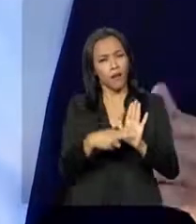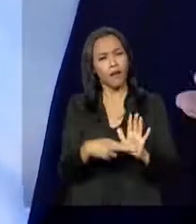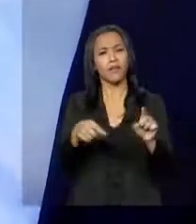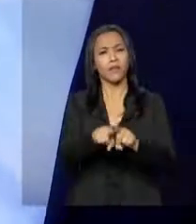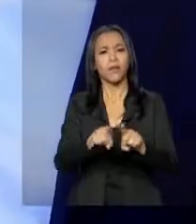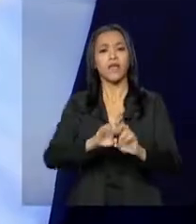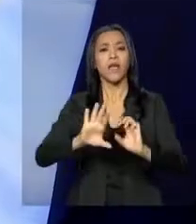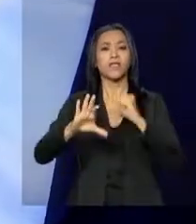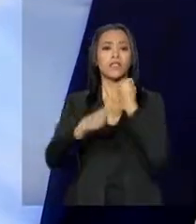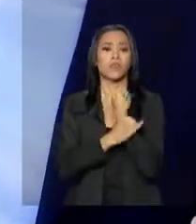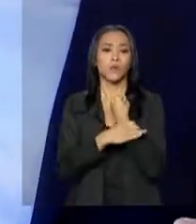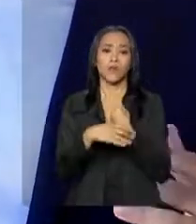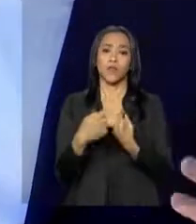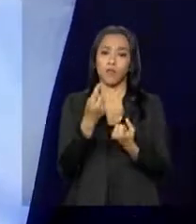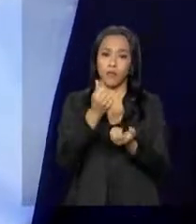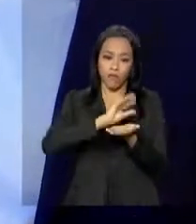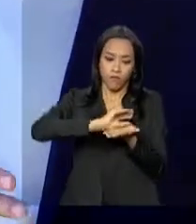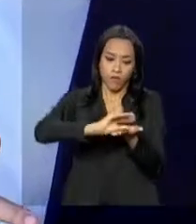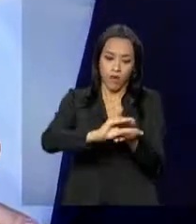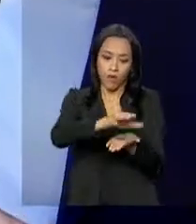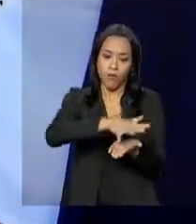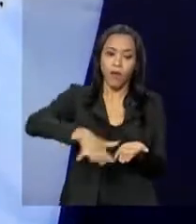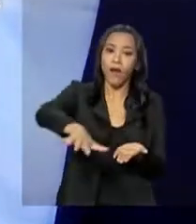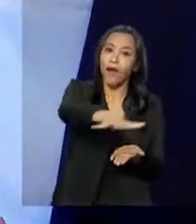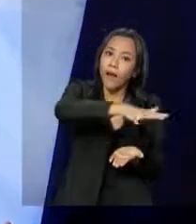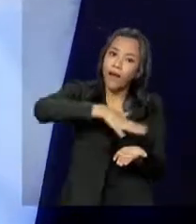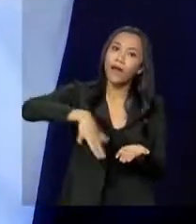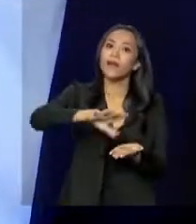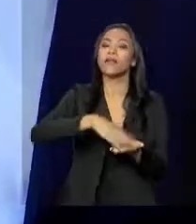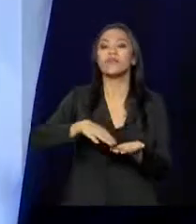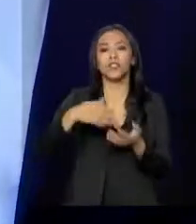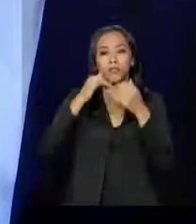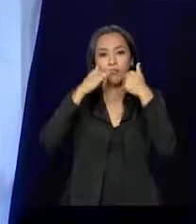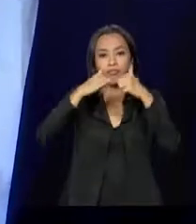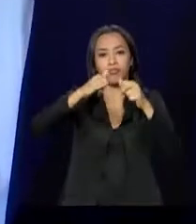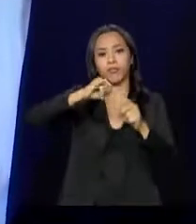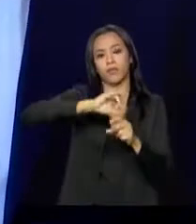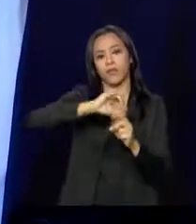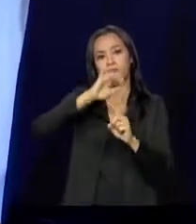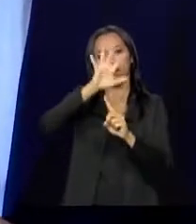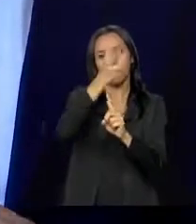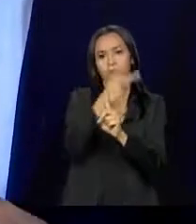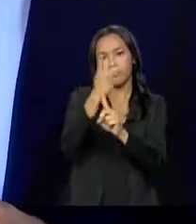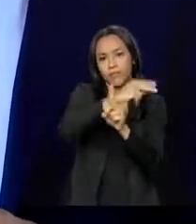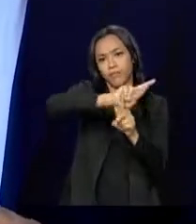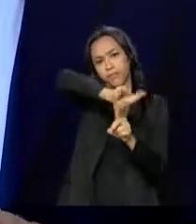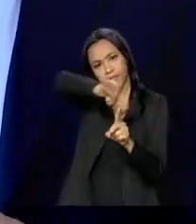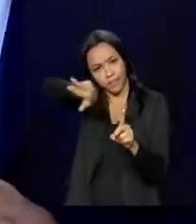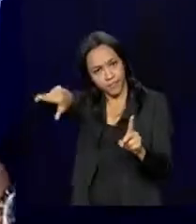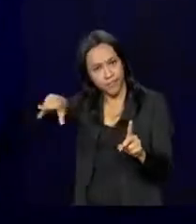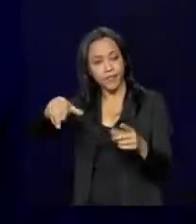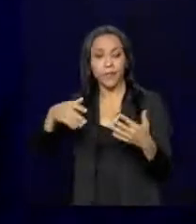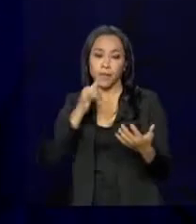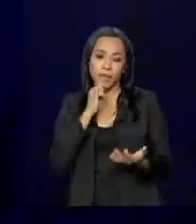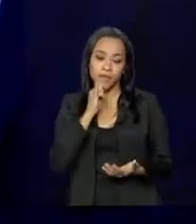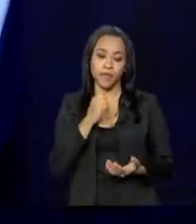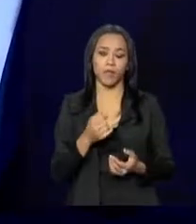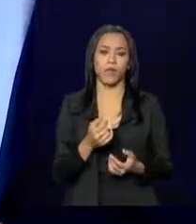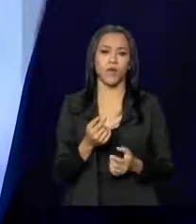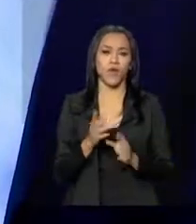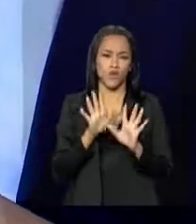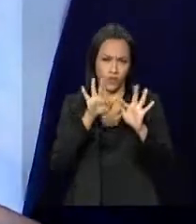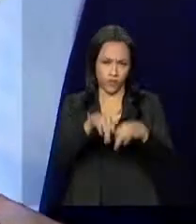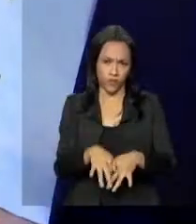o investimento em energias renováveis e, nesse caso, em biometano, que é bioenergia. Então, por exemplo, a gente agora, no final